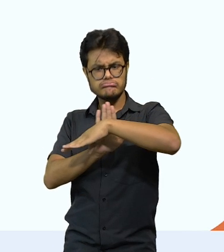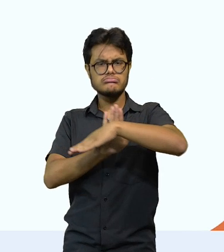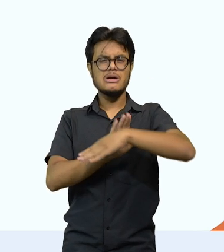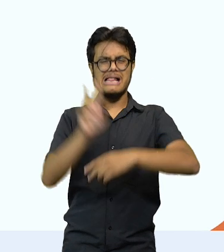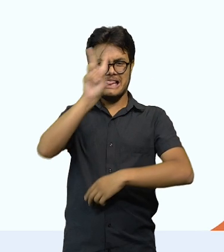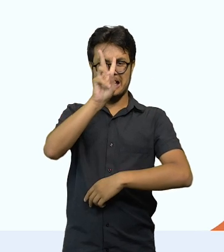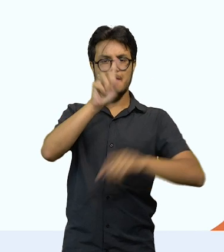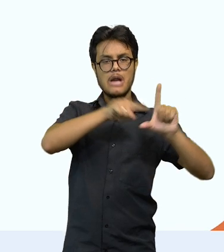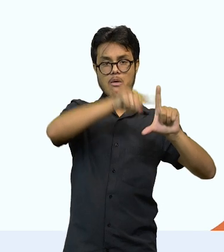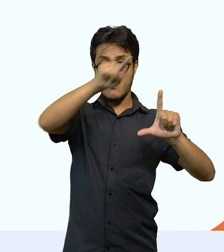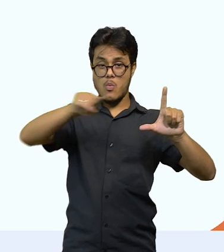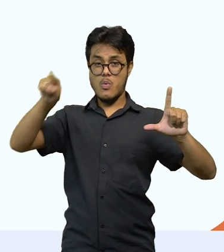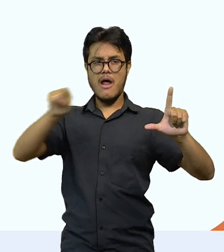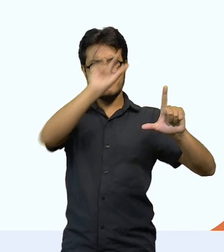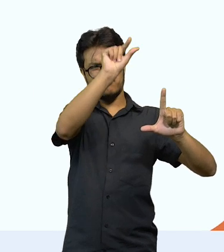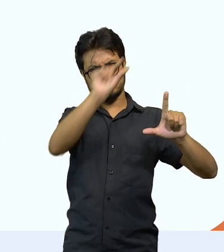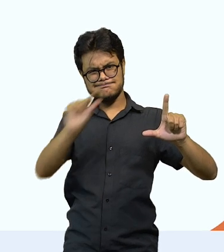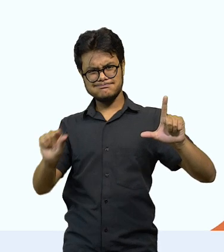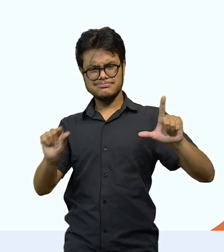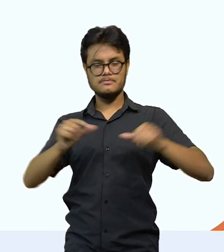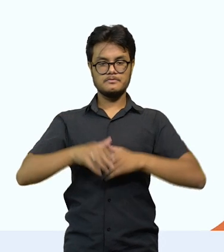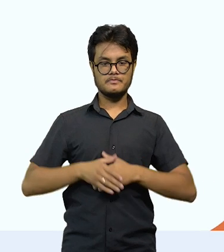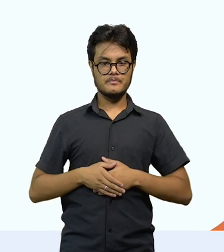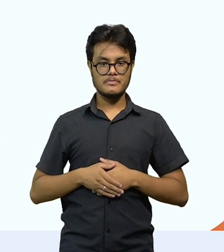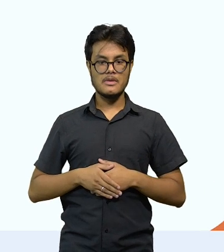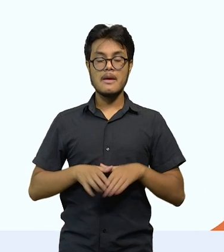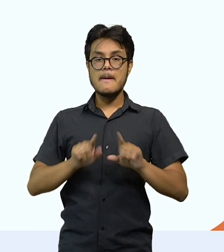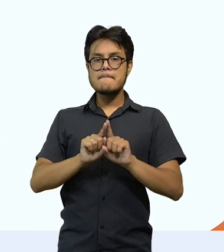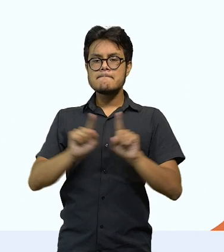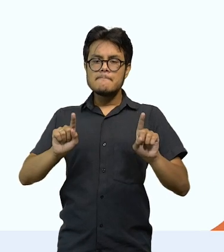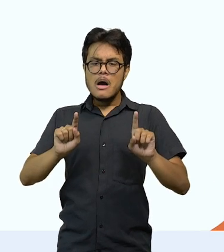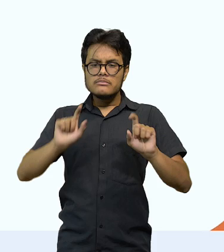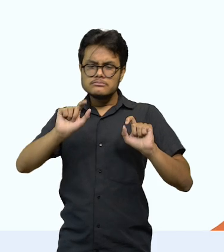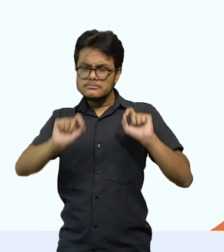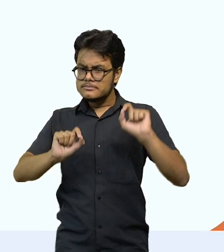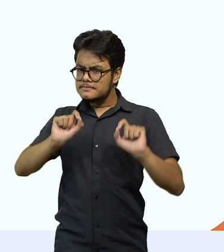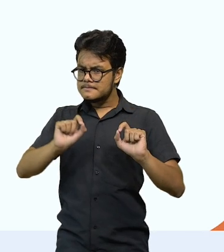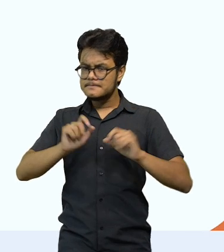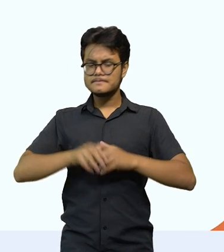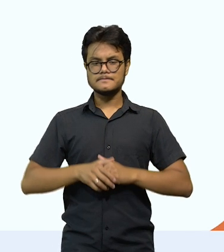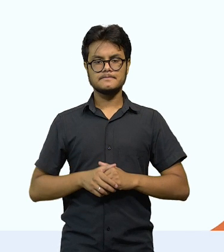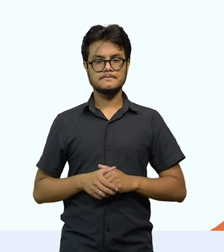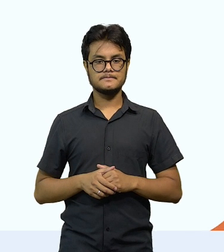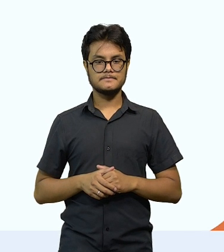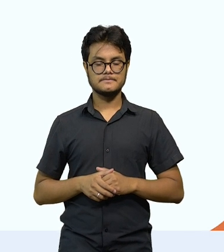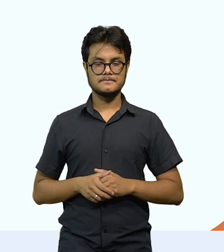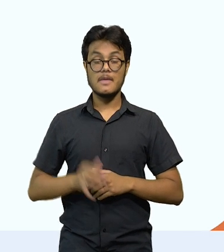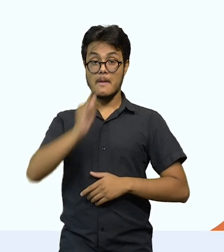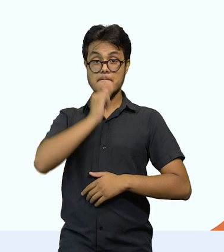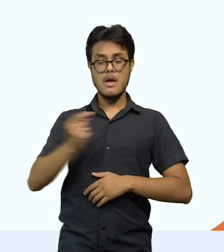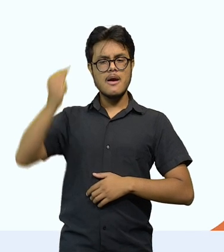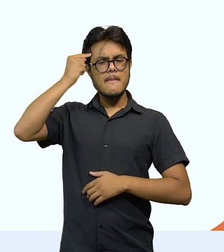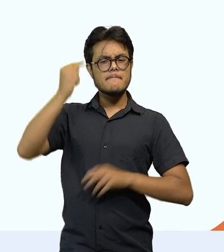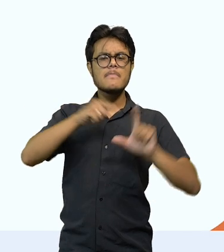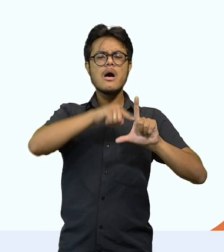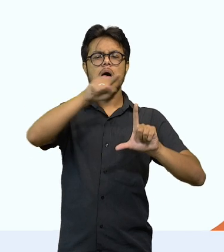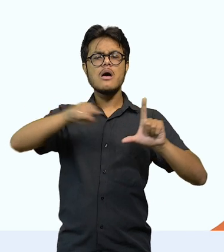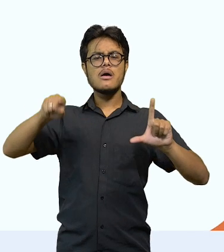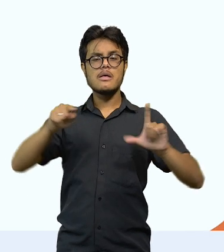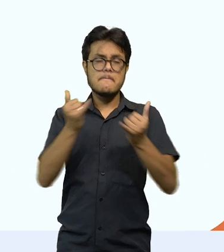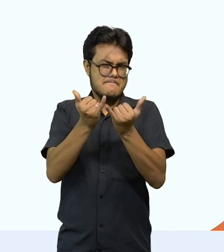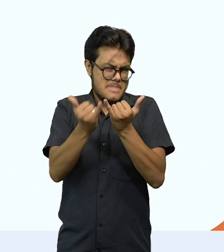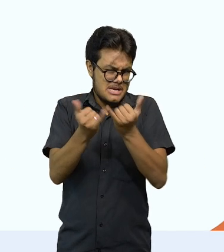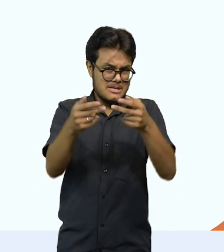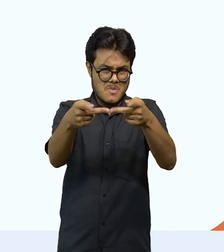curva decrescente. Agora, o primeiro quadrante, eu tenho que lembrar pensar no gráfico como uma